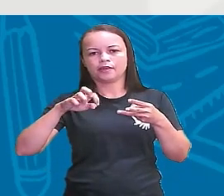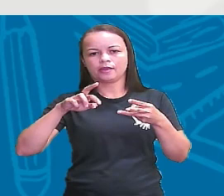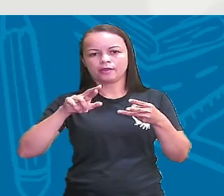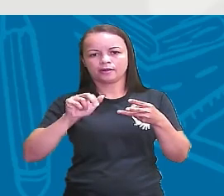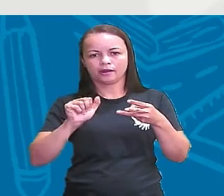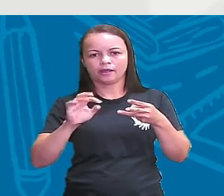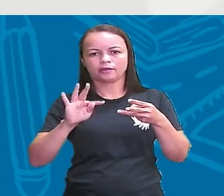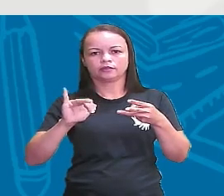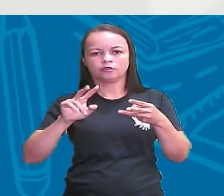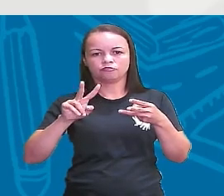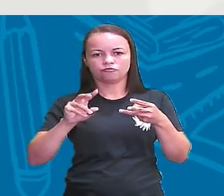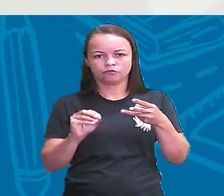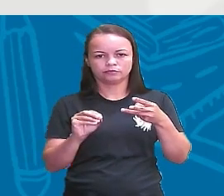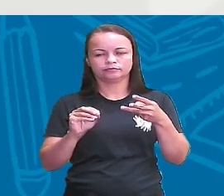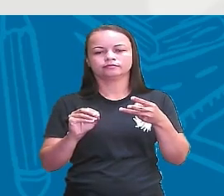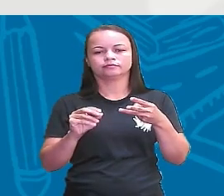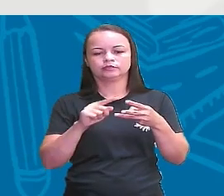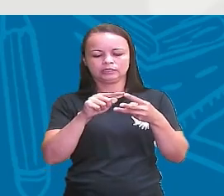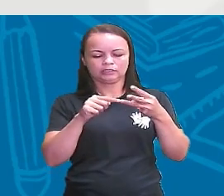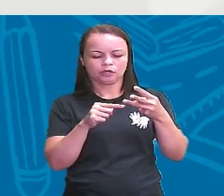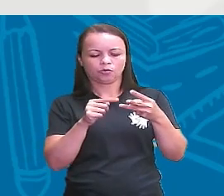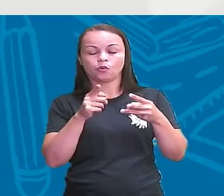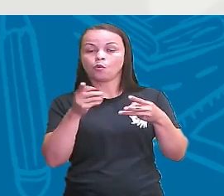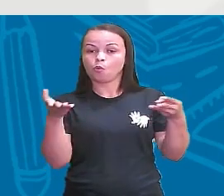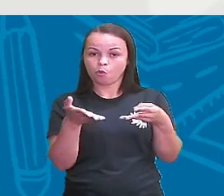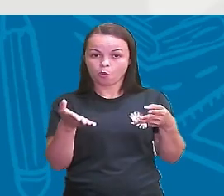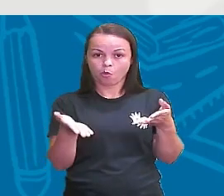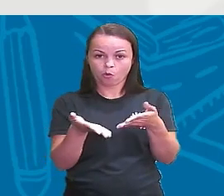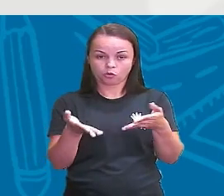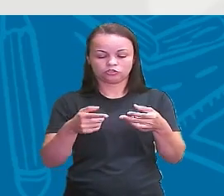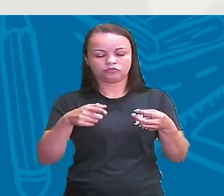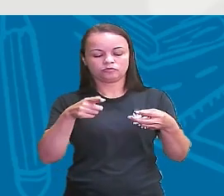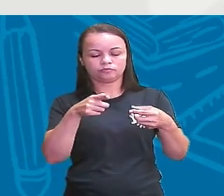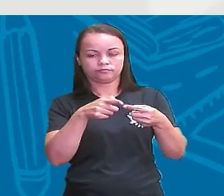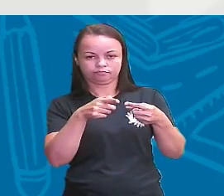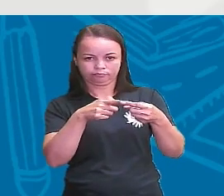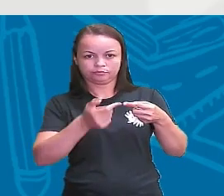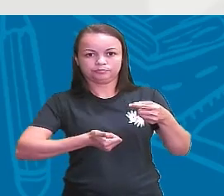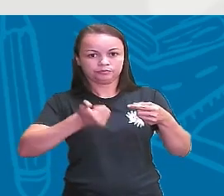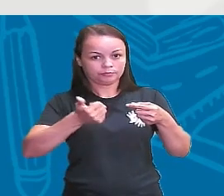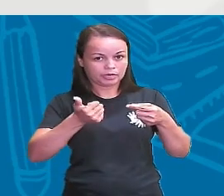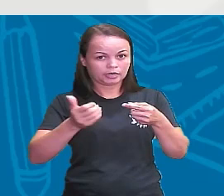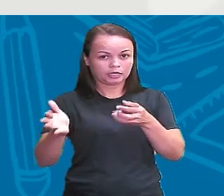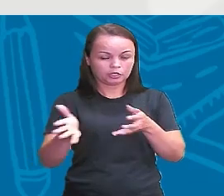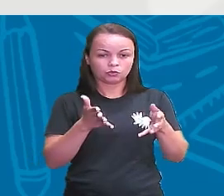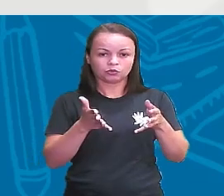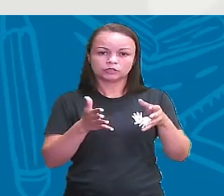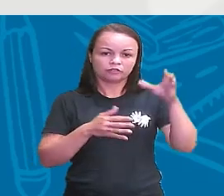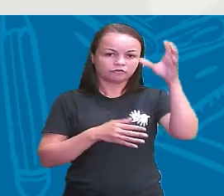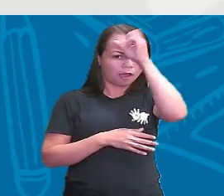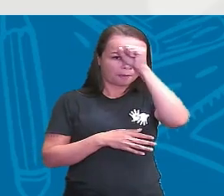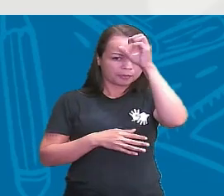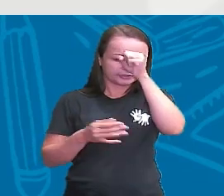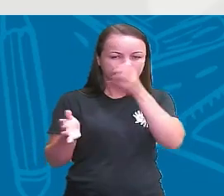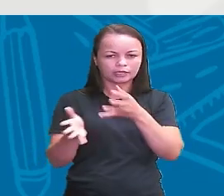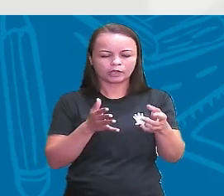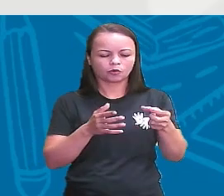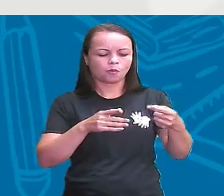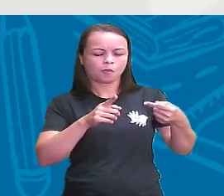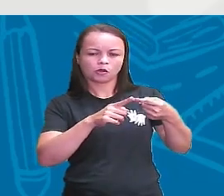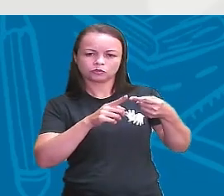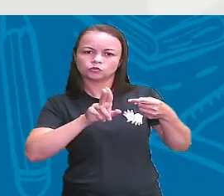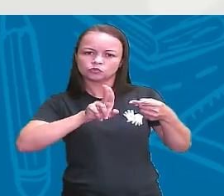nós vamos aprender sobre o modo indicativo, que é um dos modos verbais